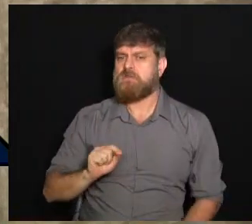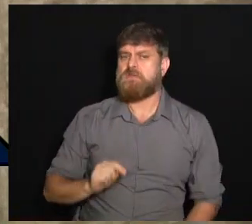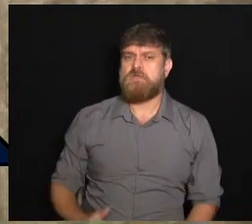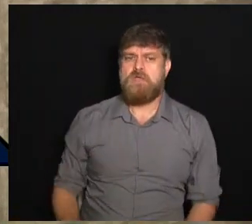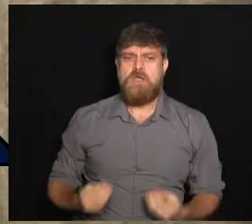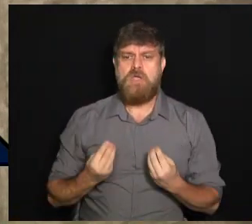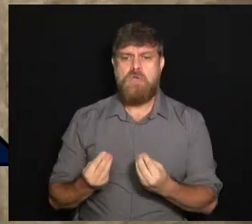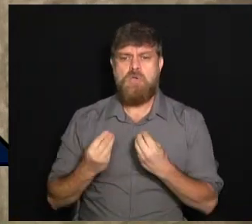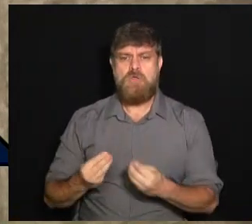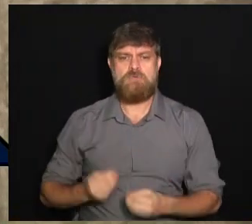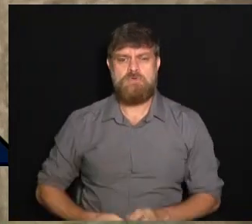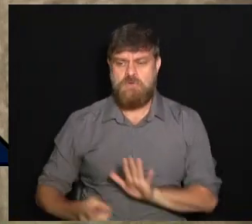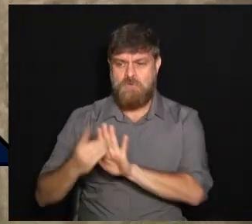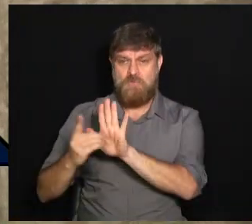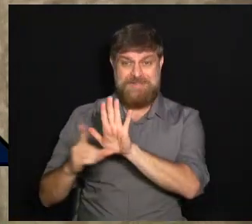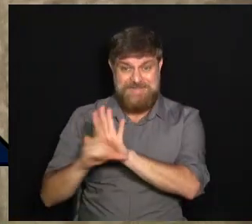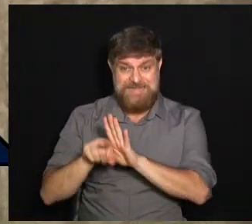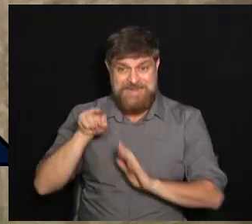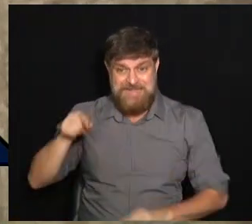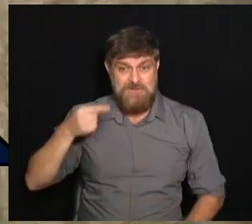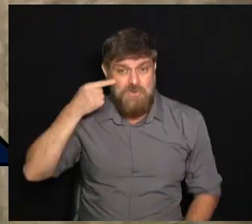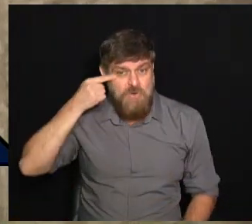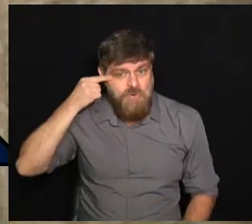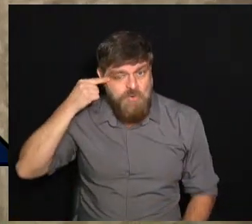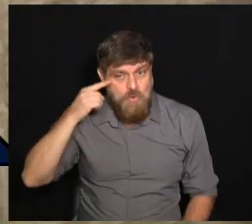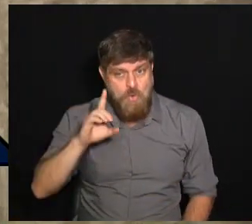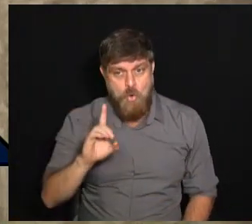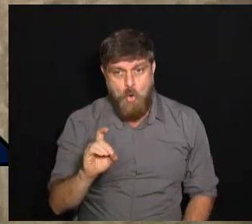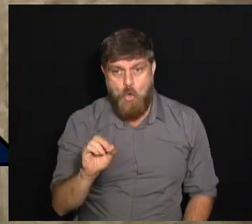contra um decreto que o senhor governador